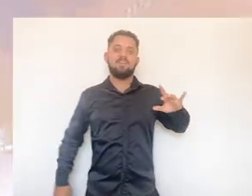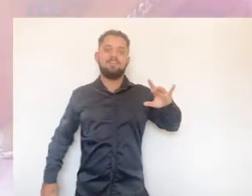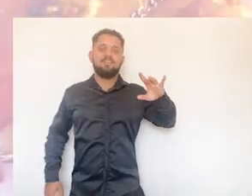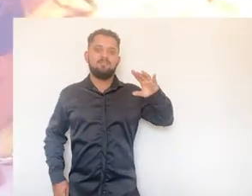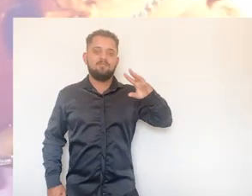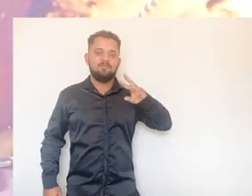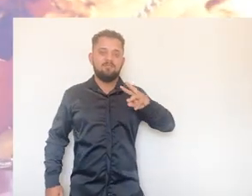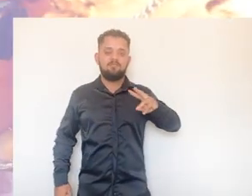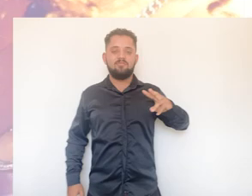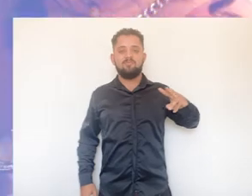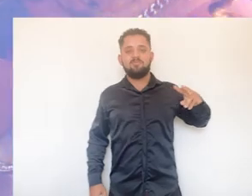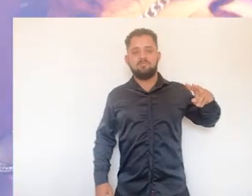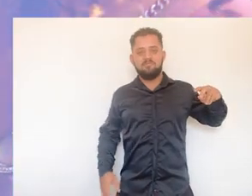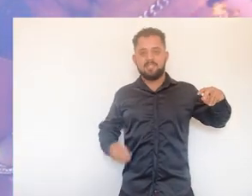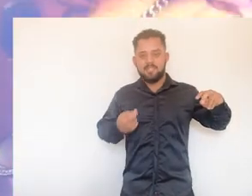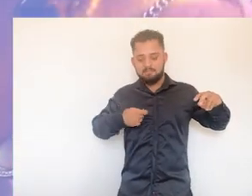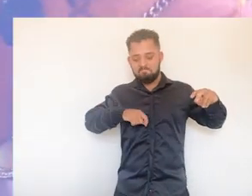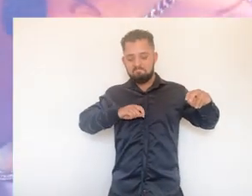sem